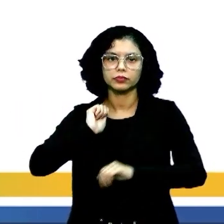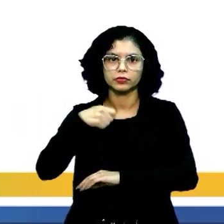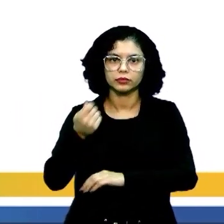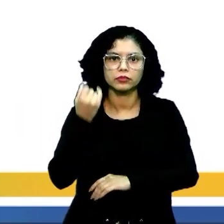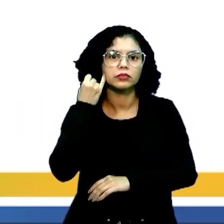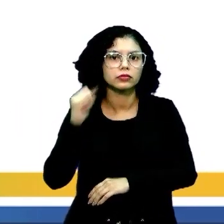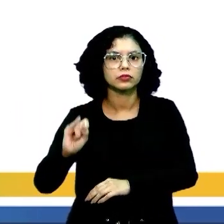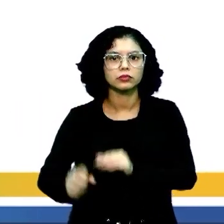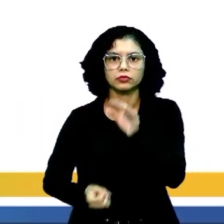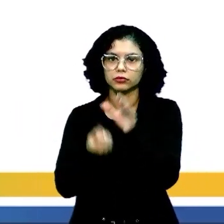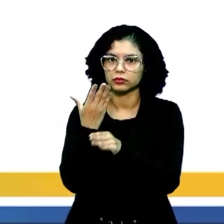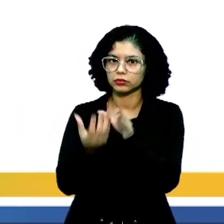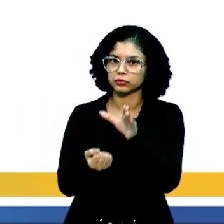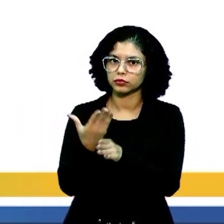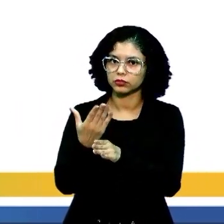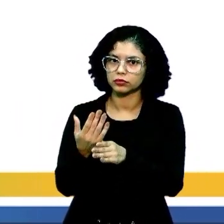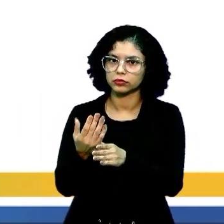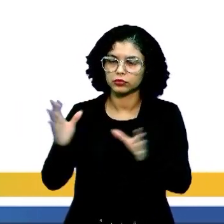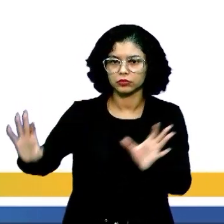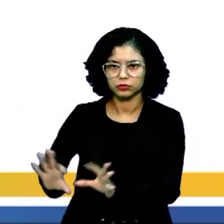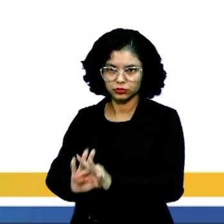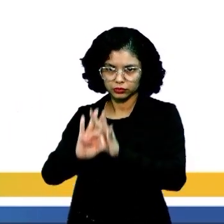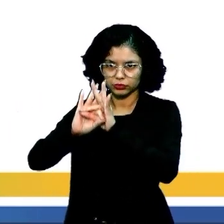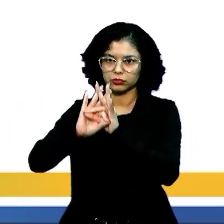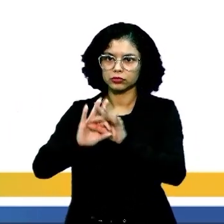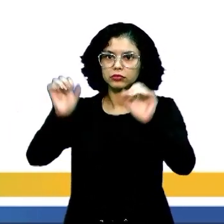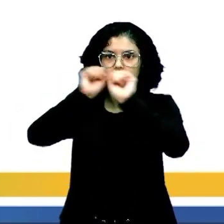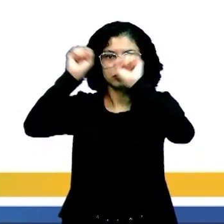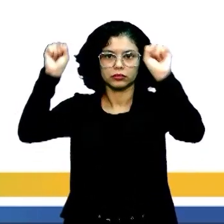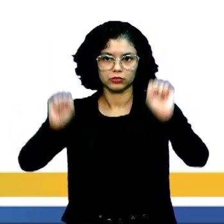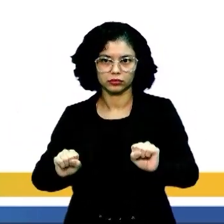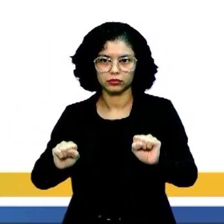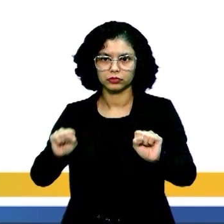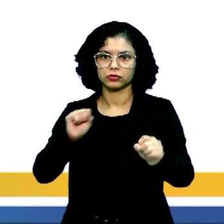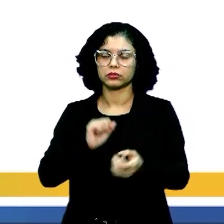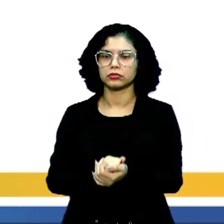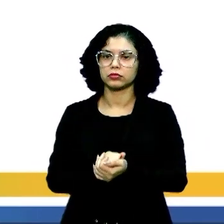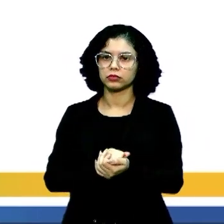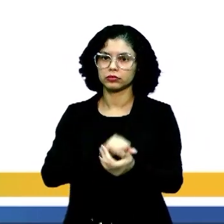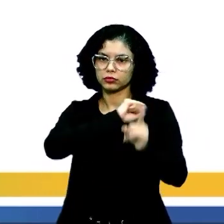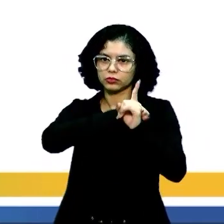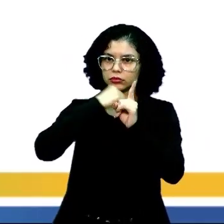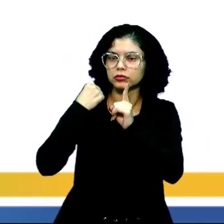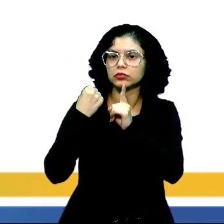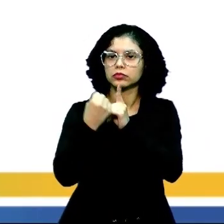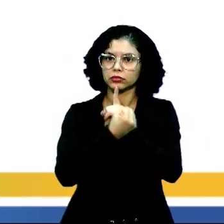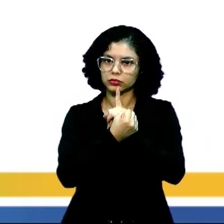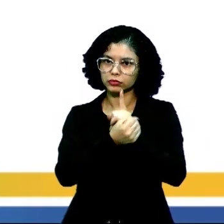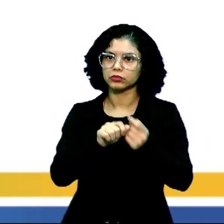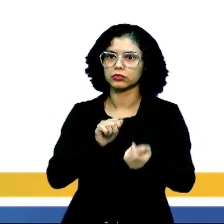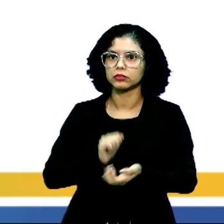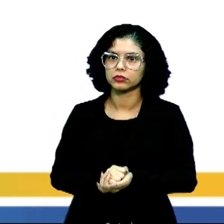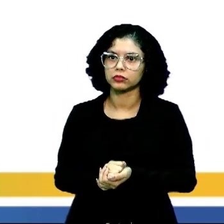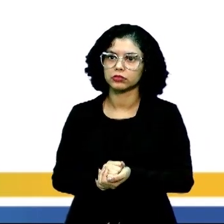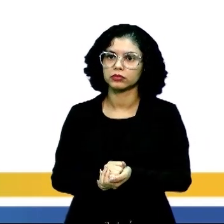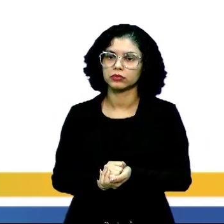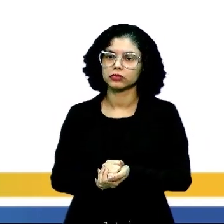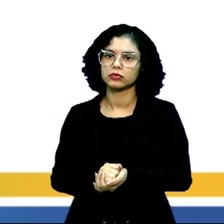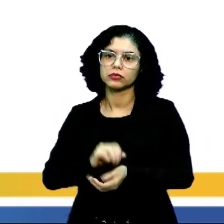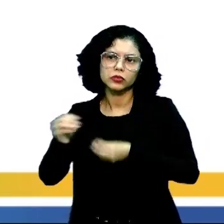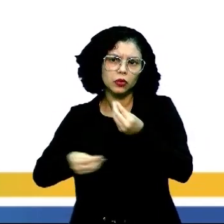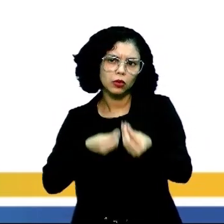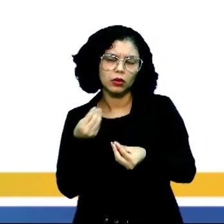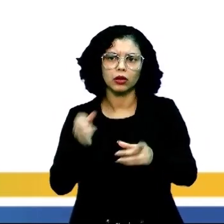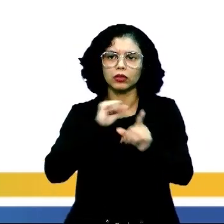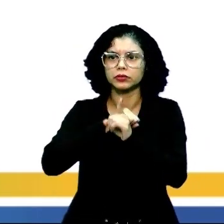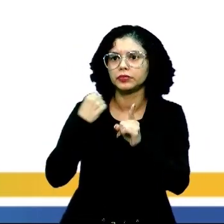símbolos, ideias e produtos materiais associados a um sistema social, seja